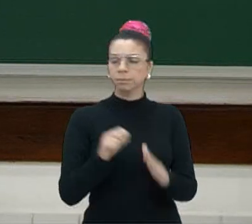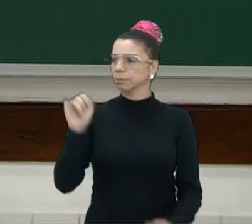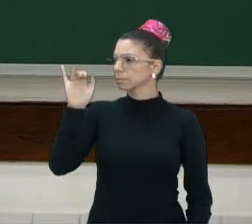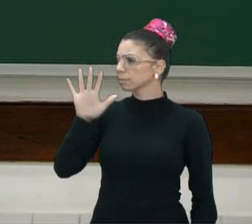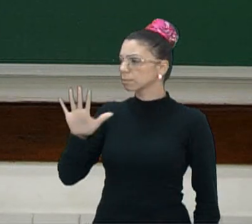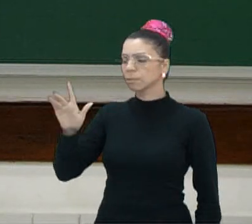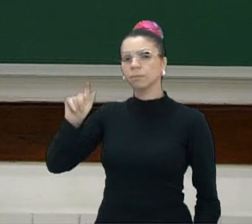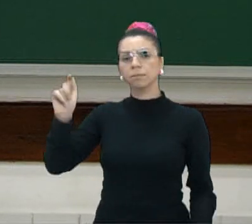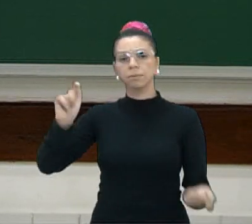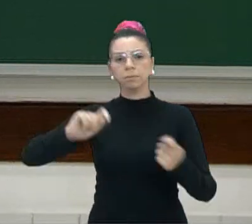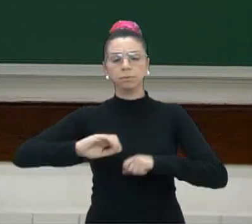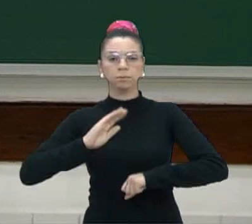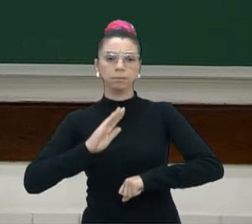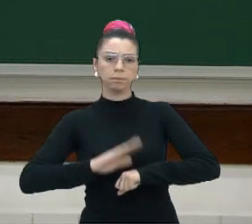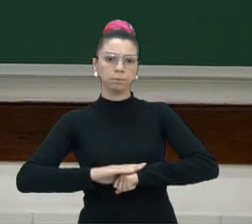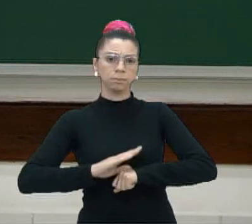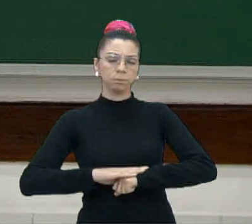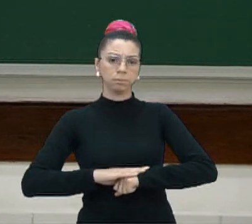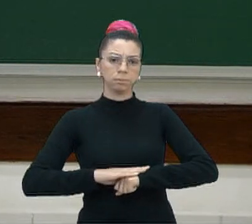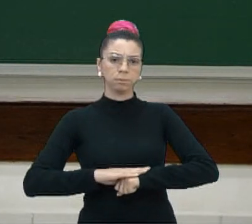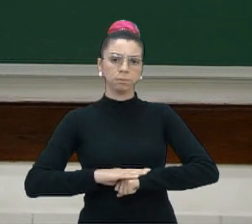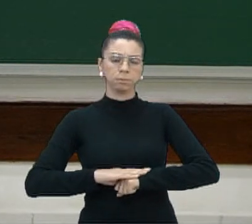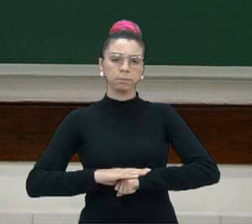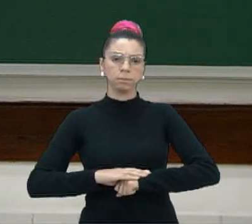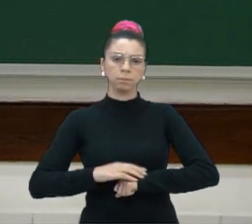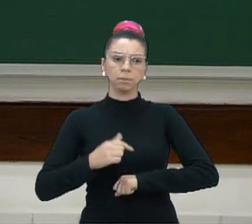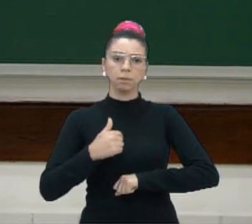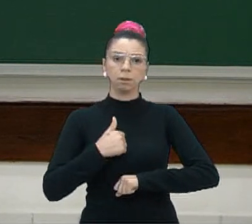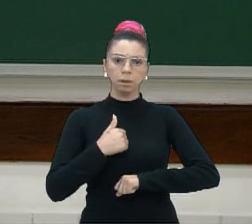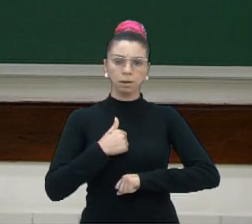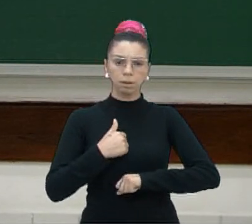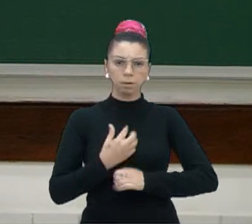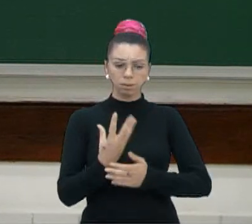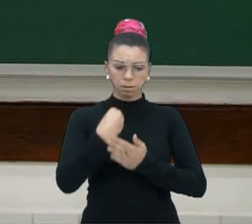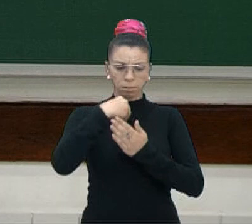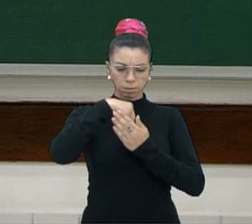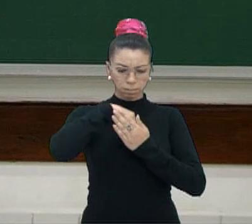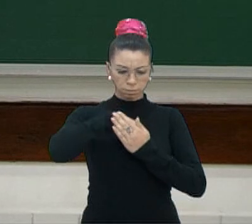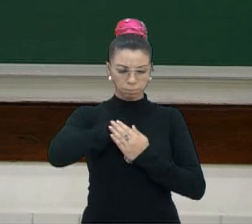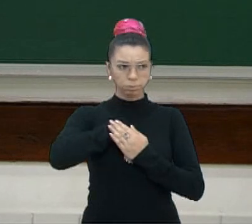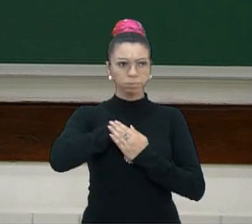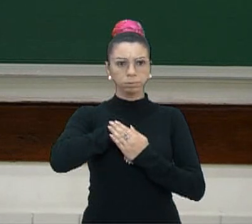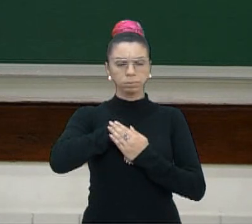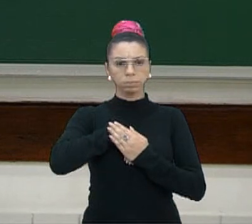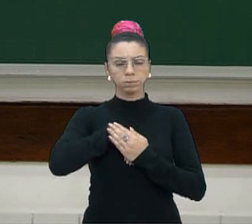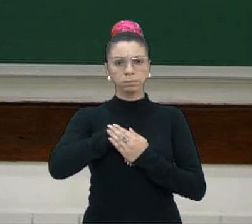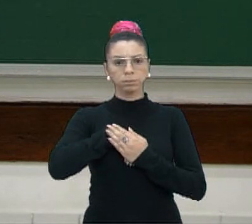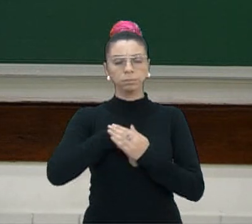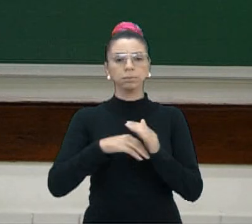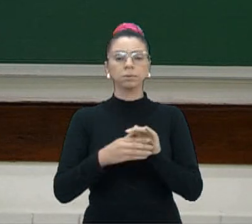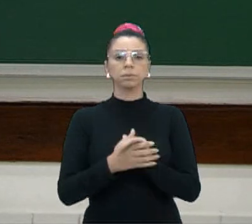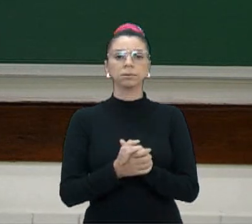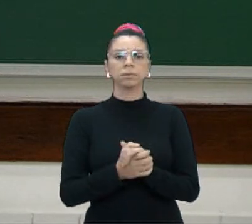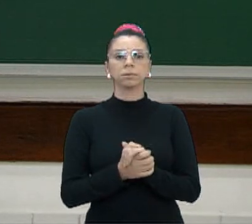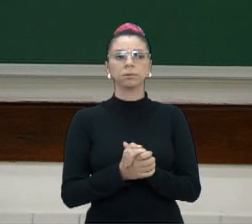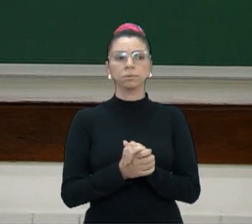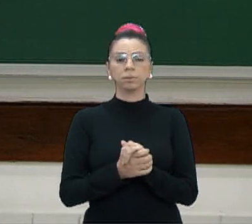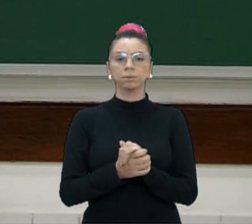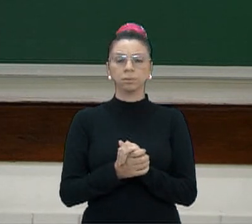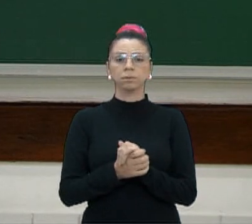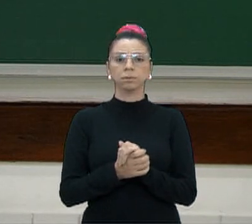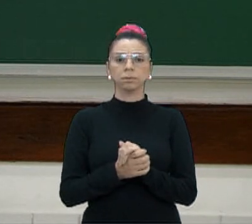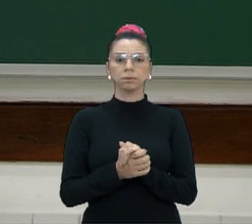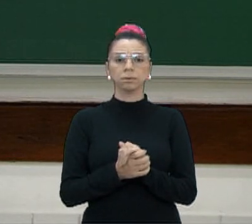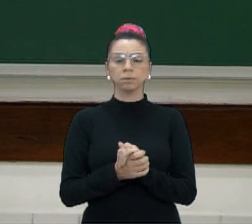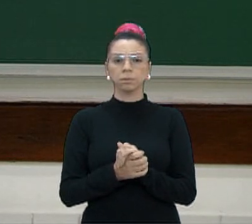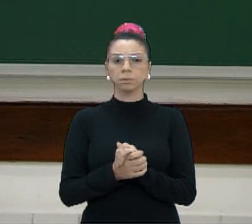vai exigir o quê? Vai exigir que eu traga aquilo que eu conheça de fora. O meu mundo externo começa a fazer